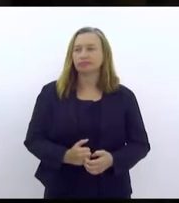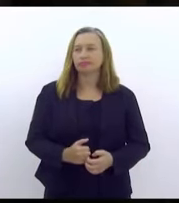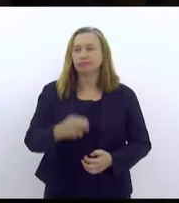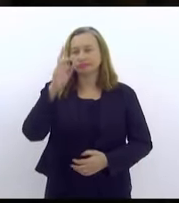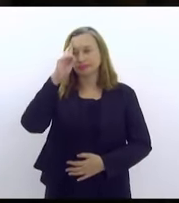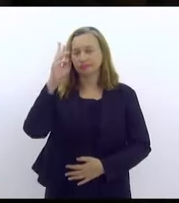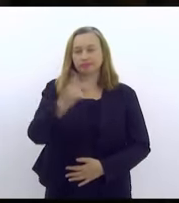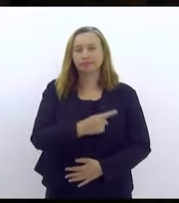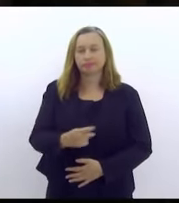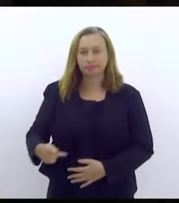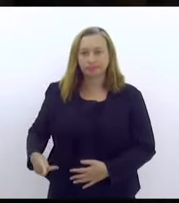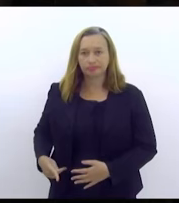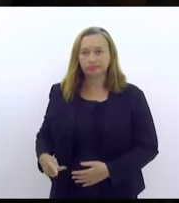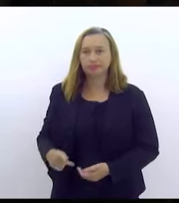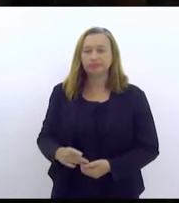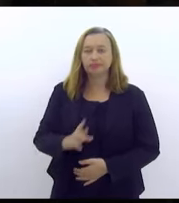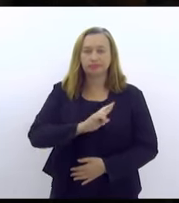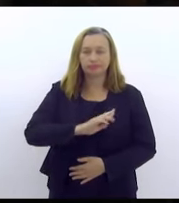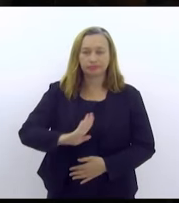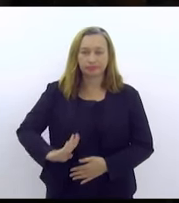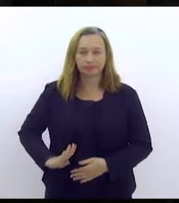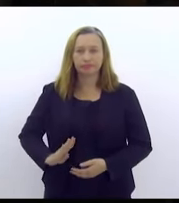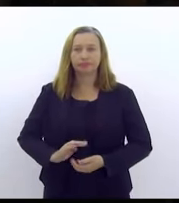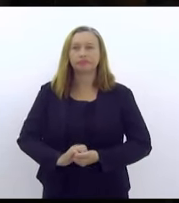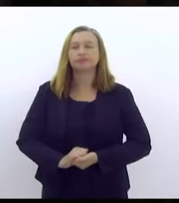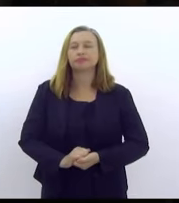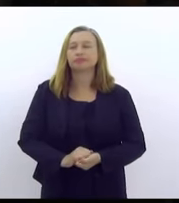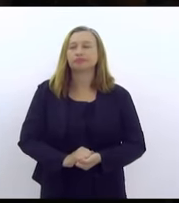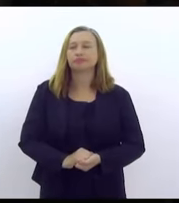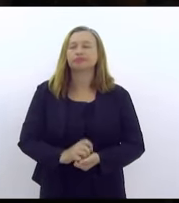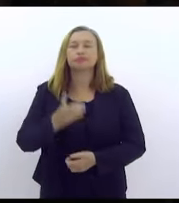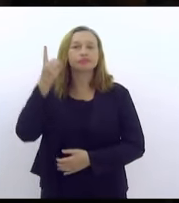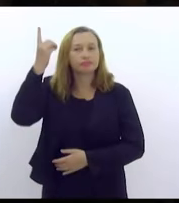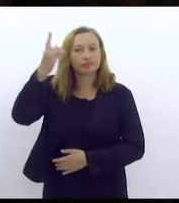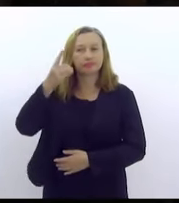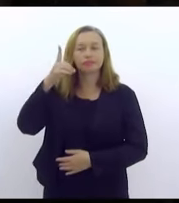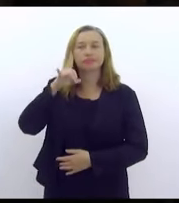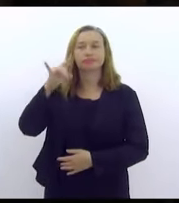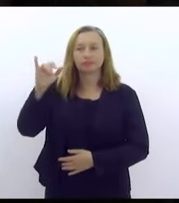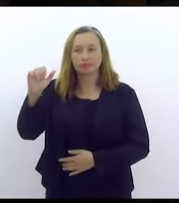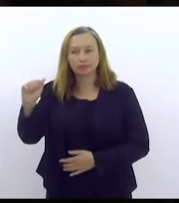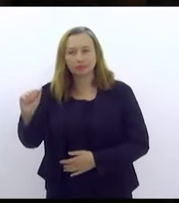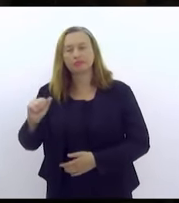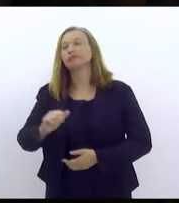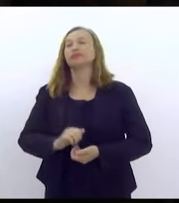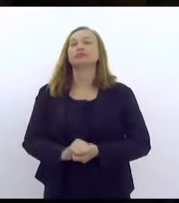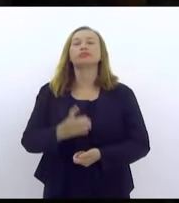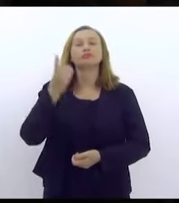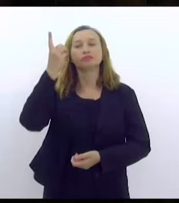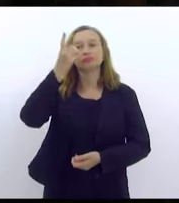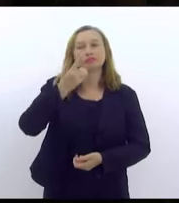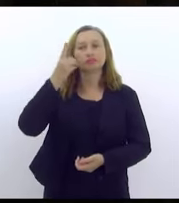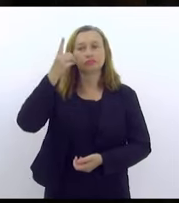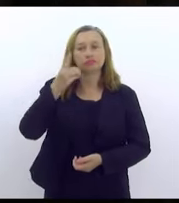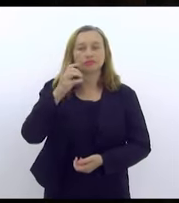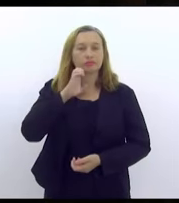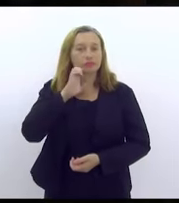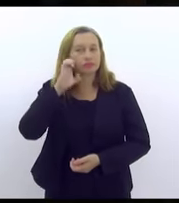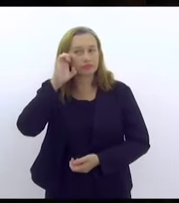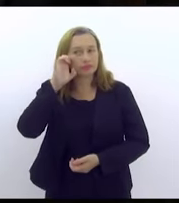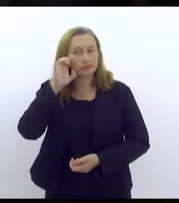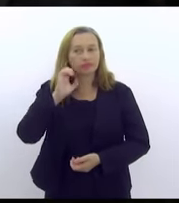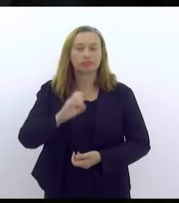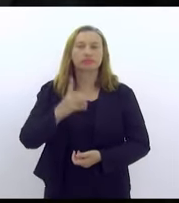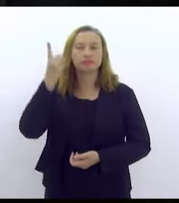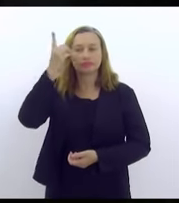senhor presidente Rodrigo Bacelar, deputada Índia Armelau, deputada Élica